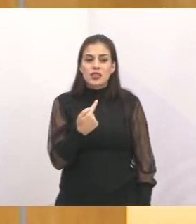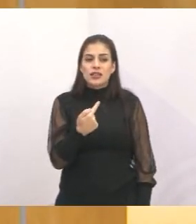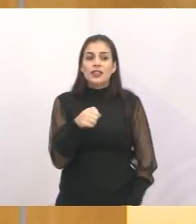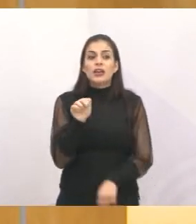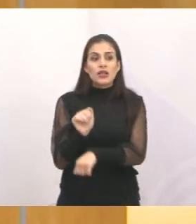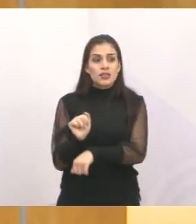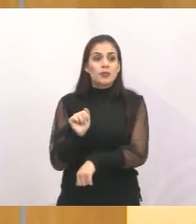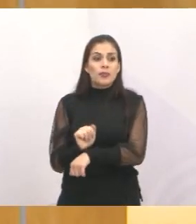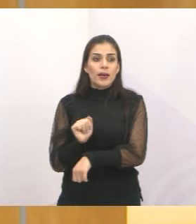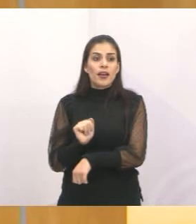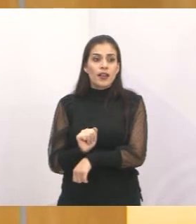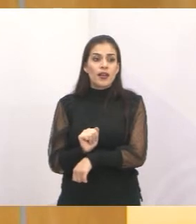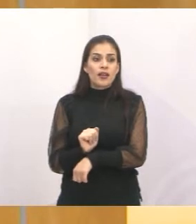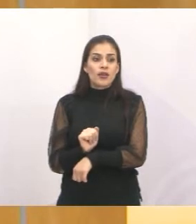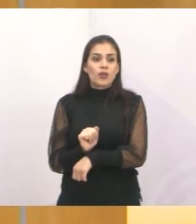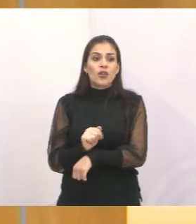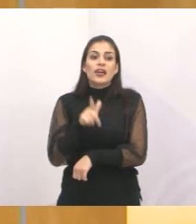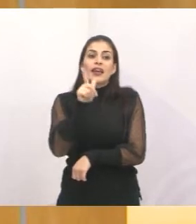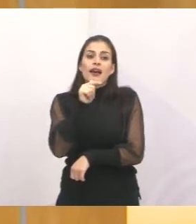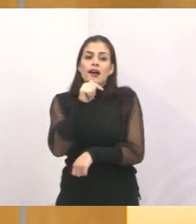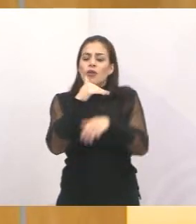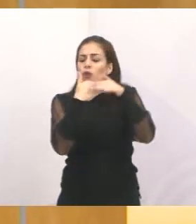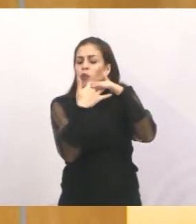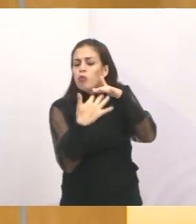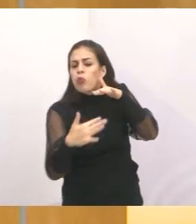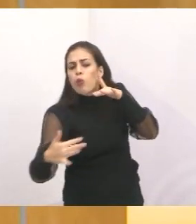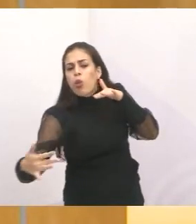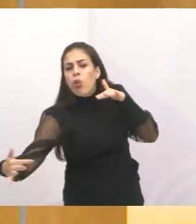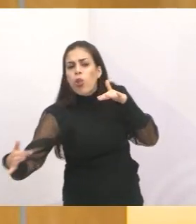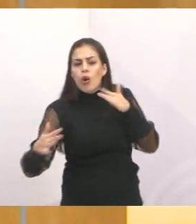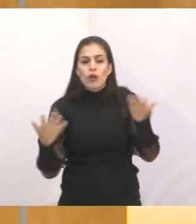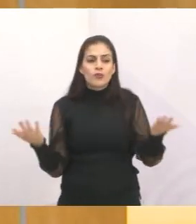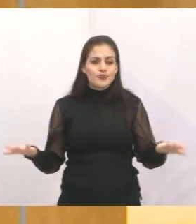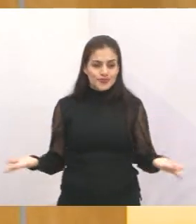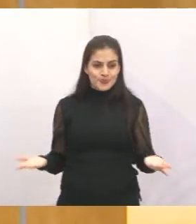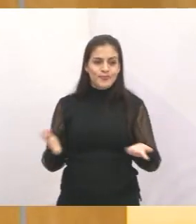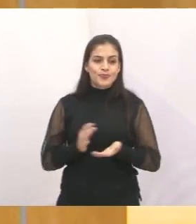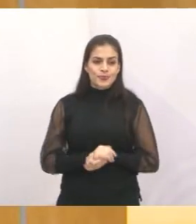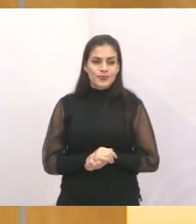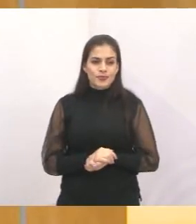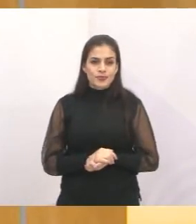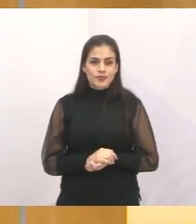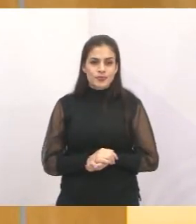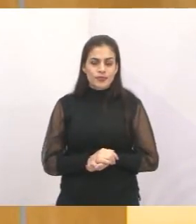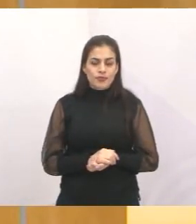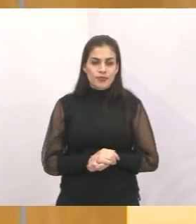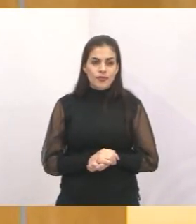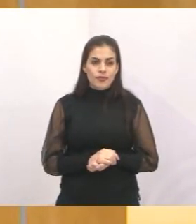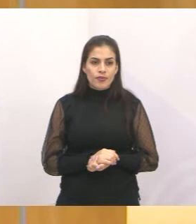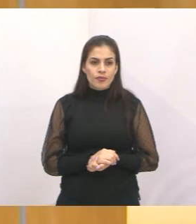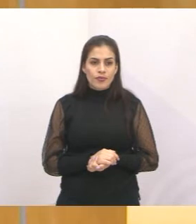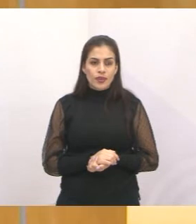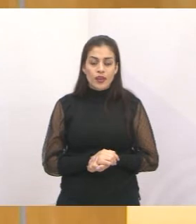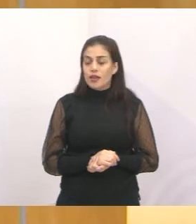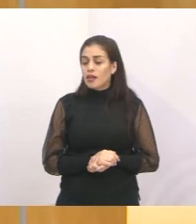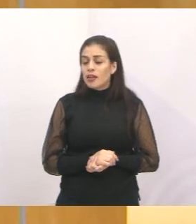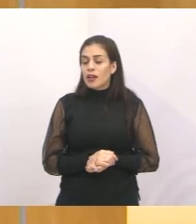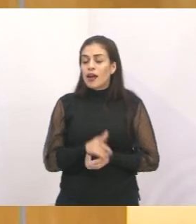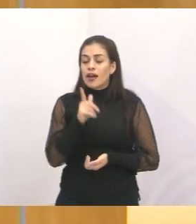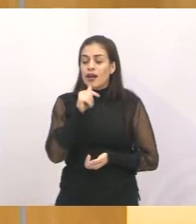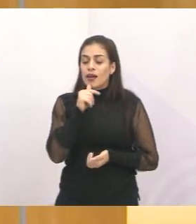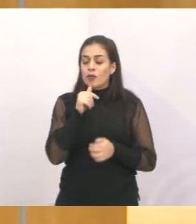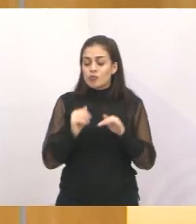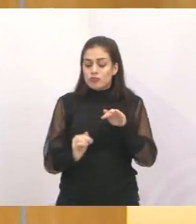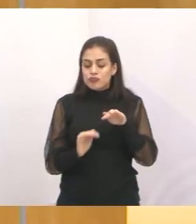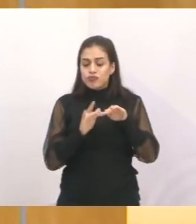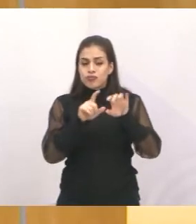fazendo o quê? Desperdiçando água. E a água não nasce na canalização que passa pelas